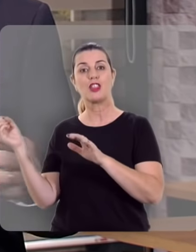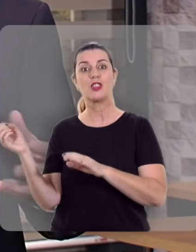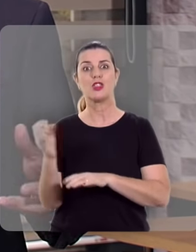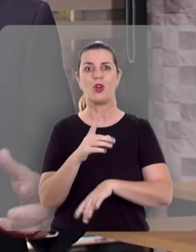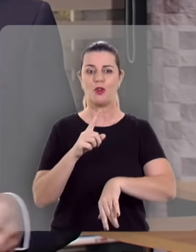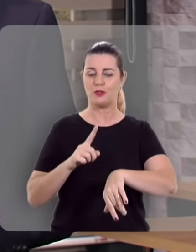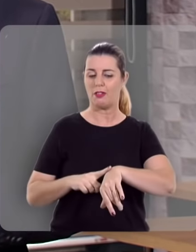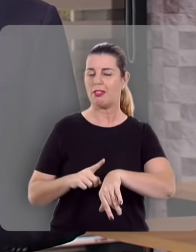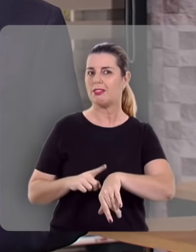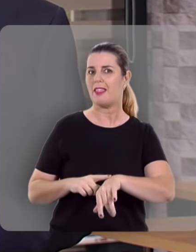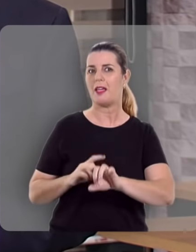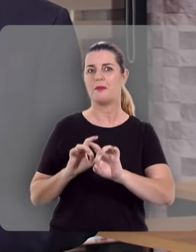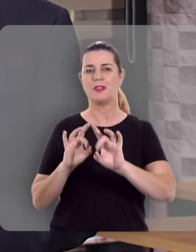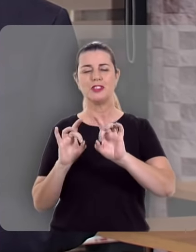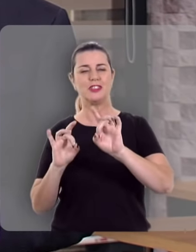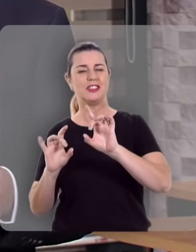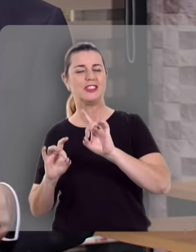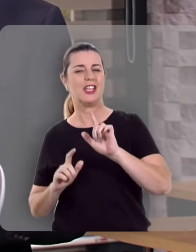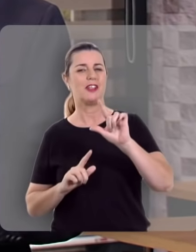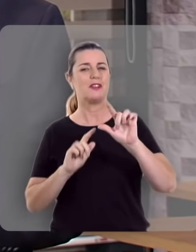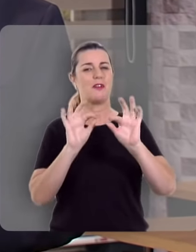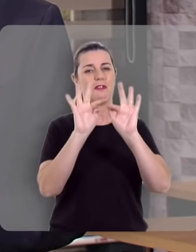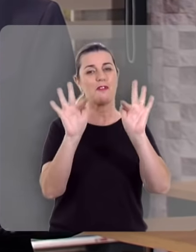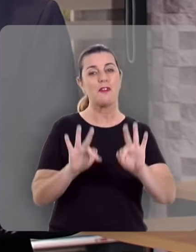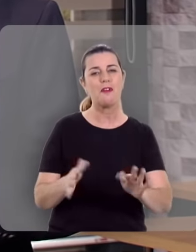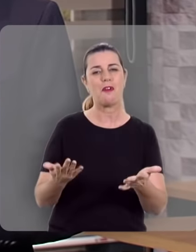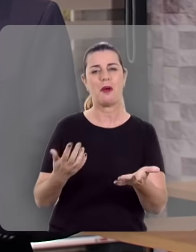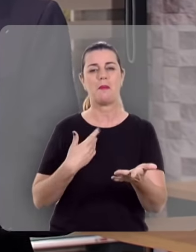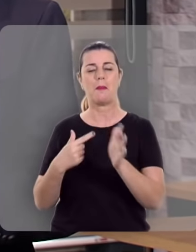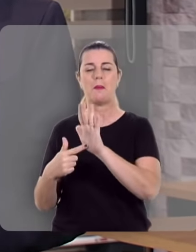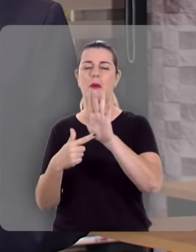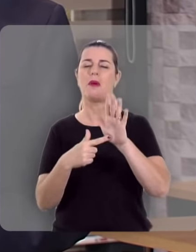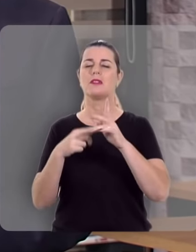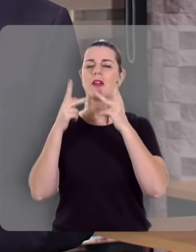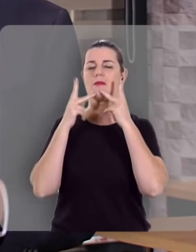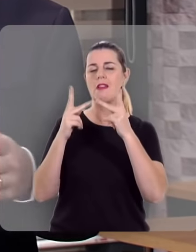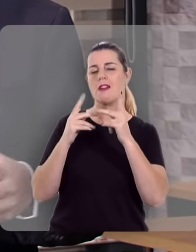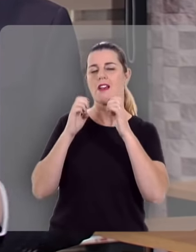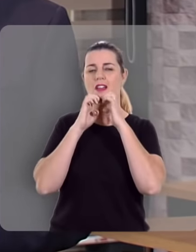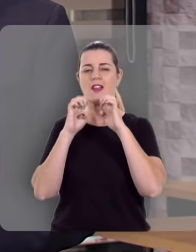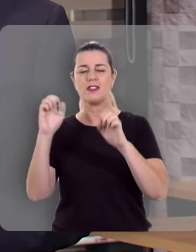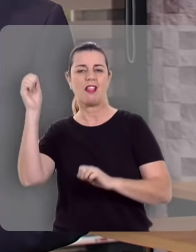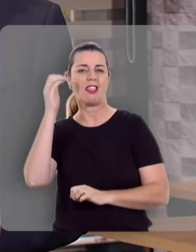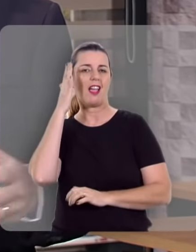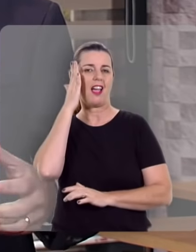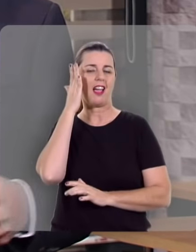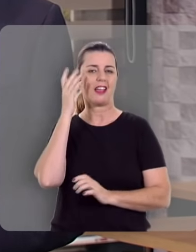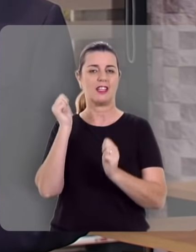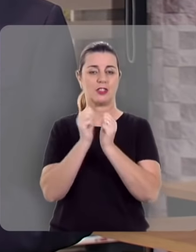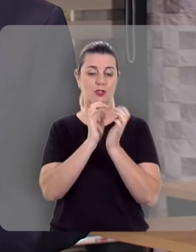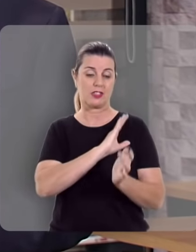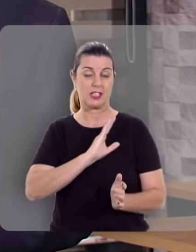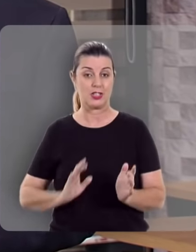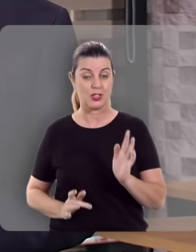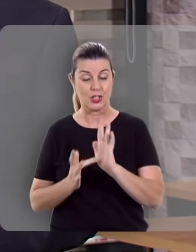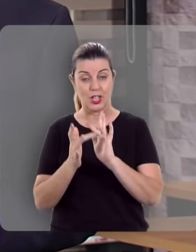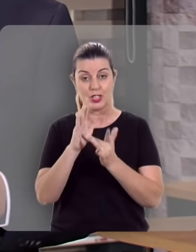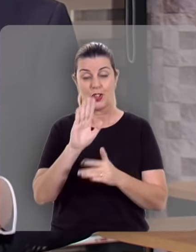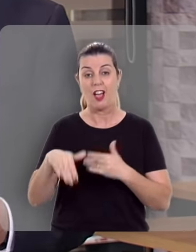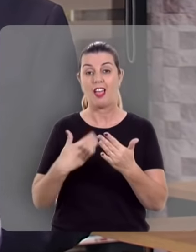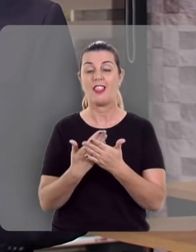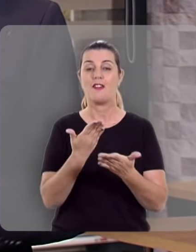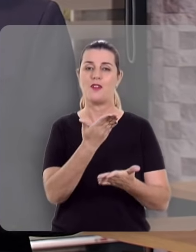com uma nova cara, um novo formato, um novo jeito de trazer a mensagem do Evangelho da Graça de Cristo Jesus até